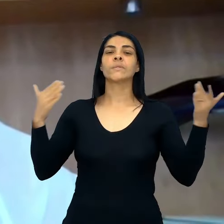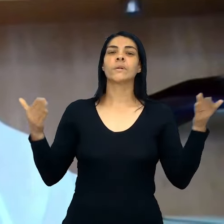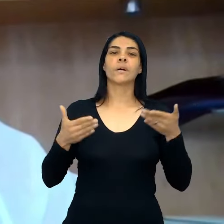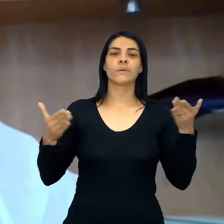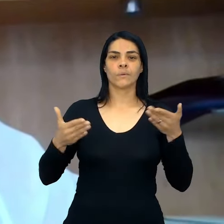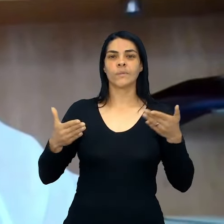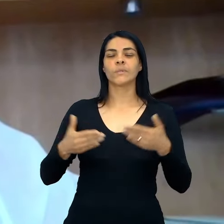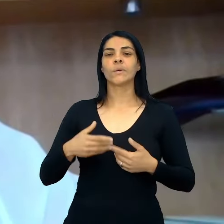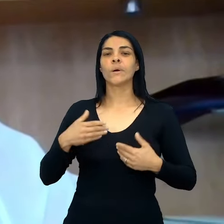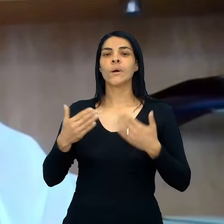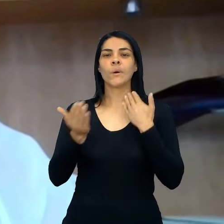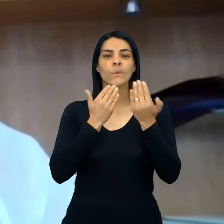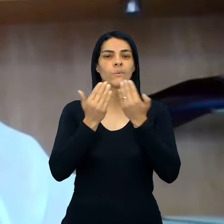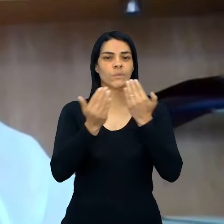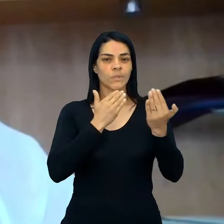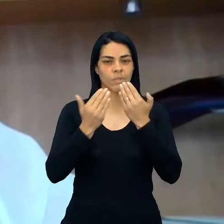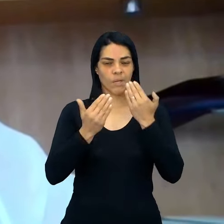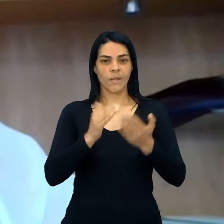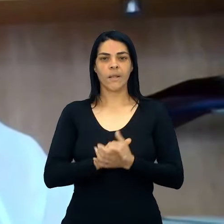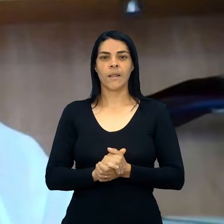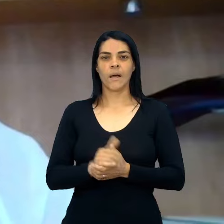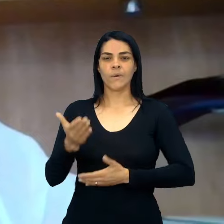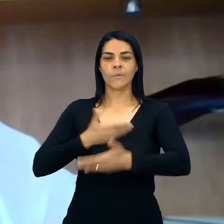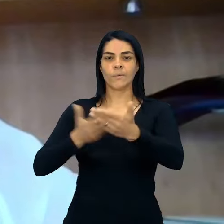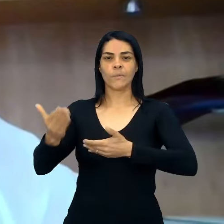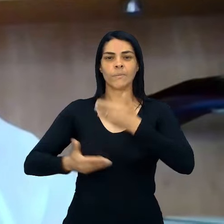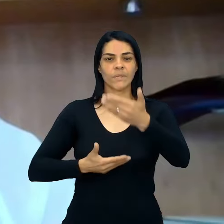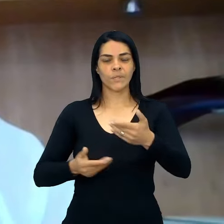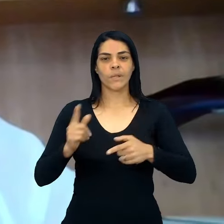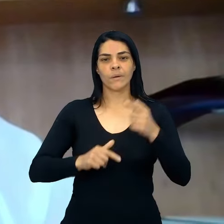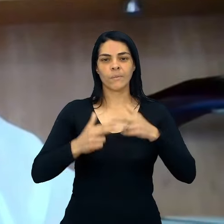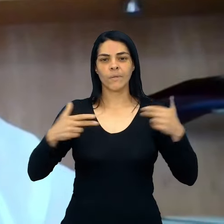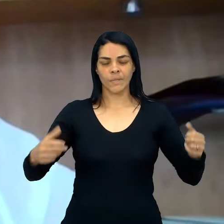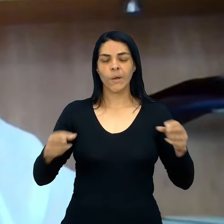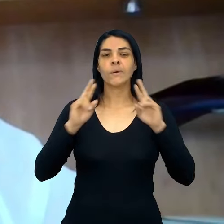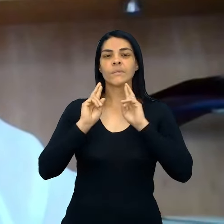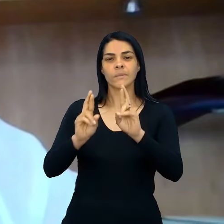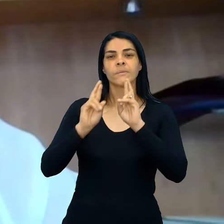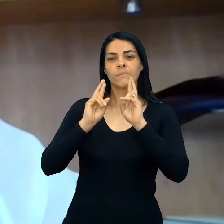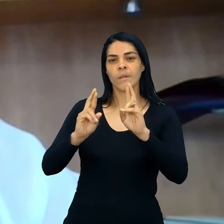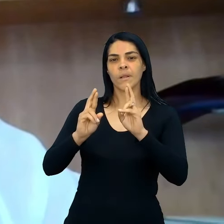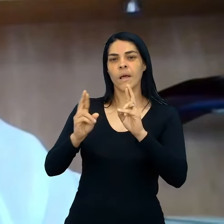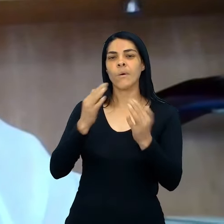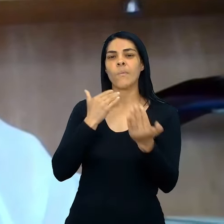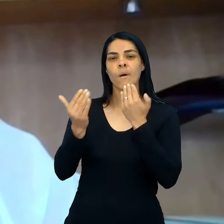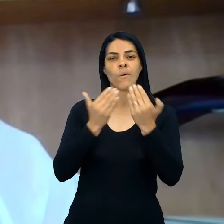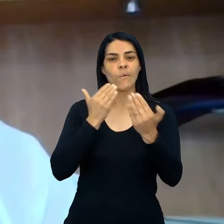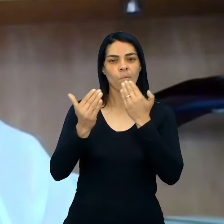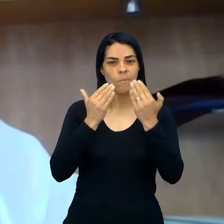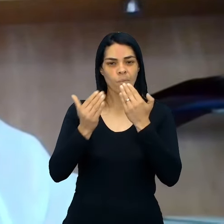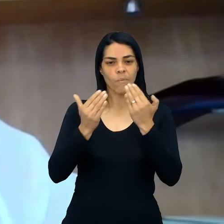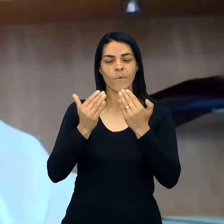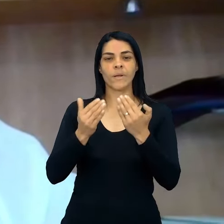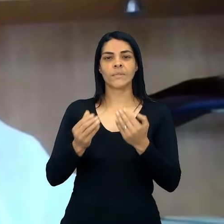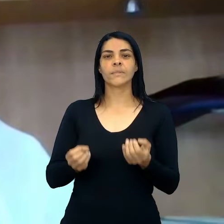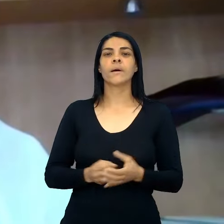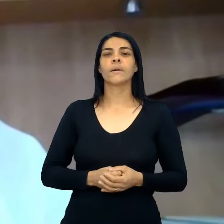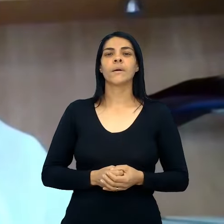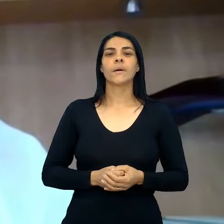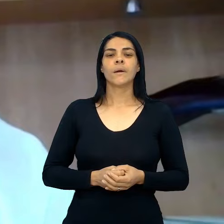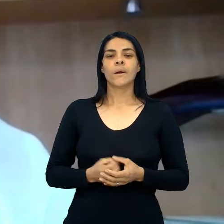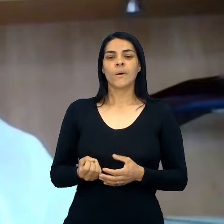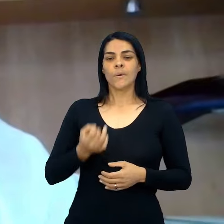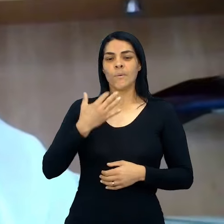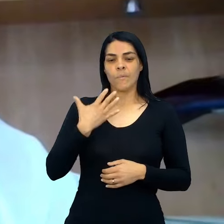nosso diálogo, compartilharei com vocês nosso material. Esperamos que seja uma conversa produtiva, desejamos que haja